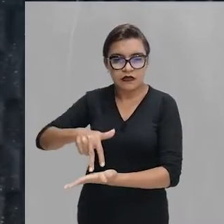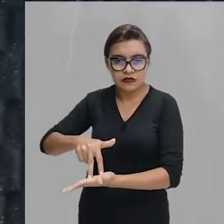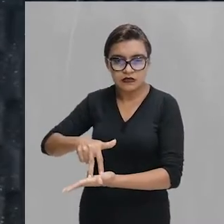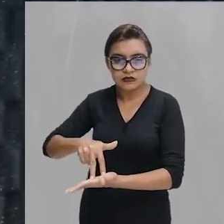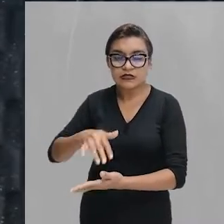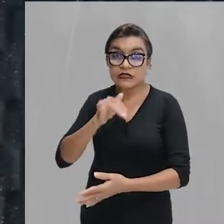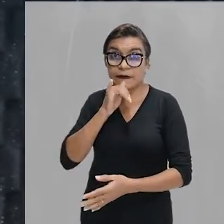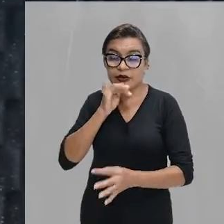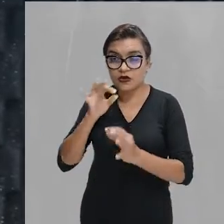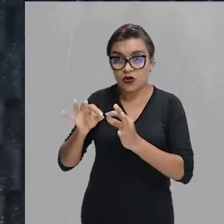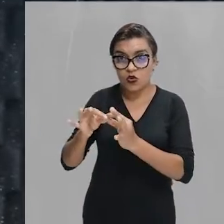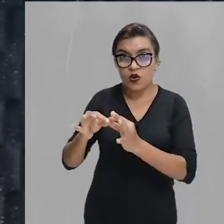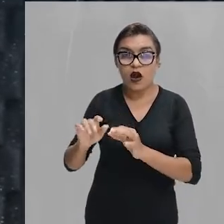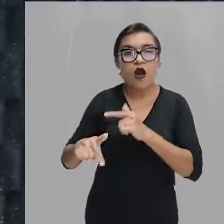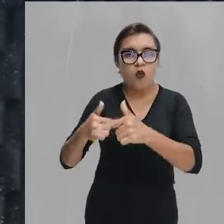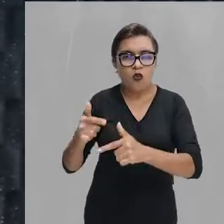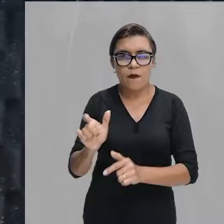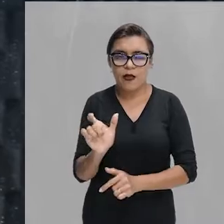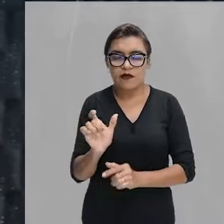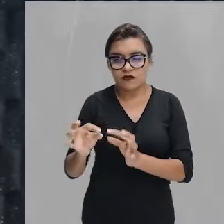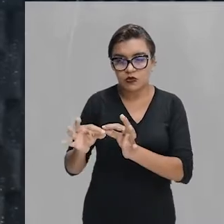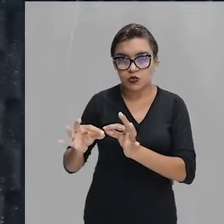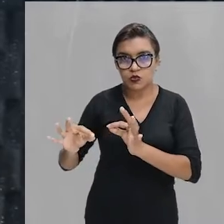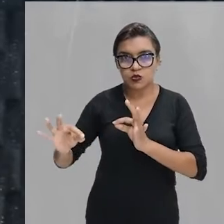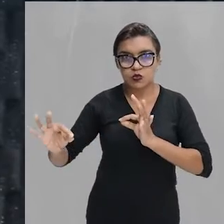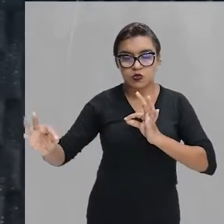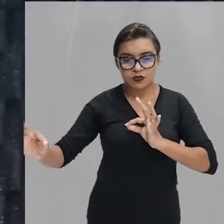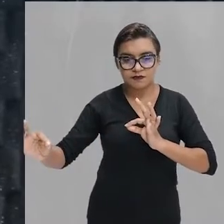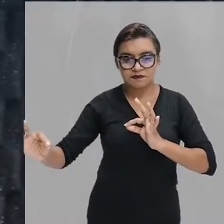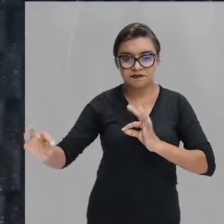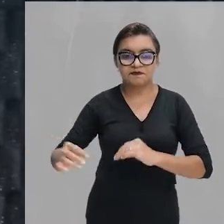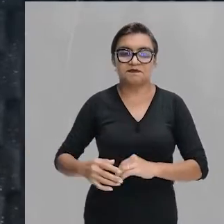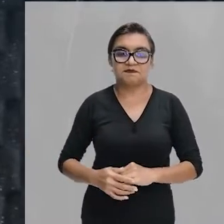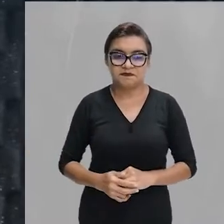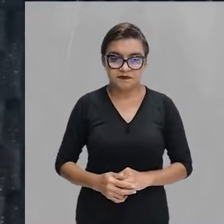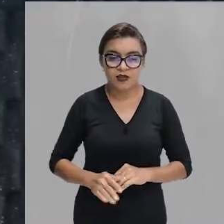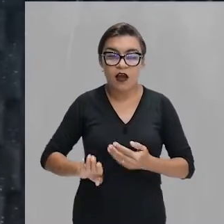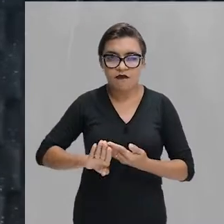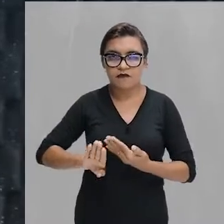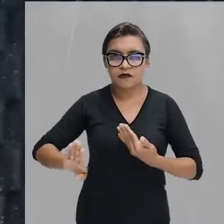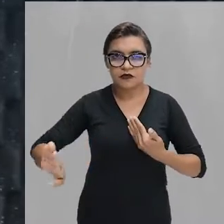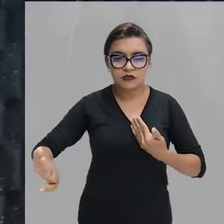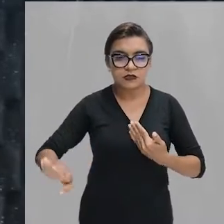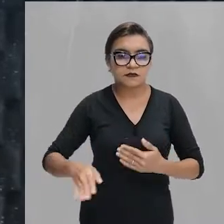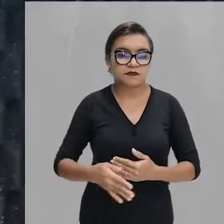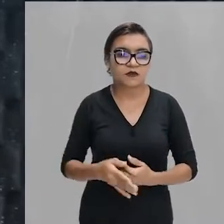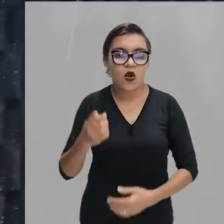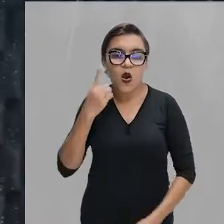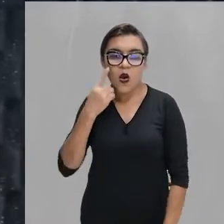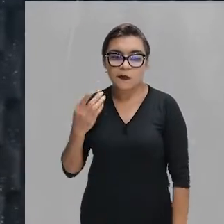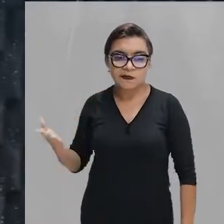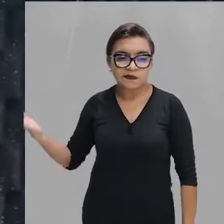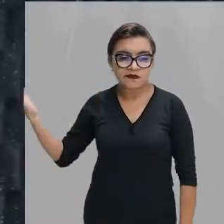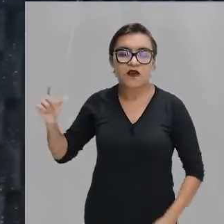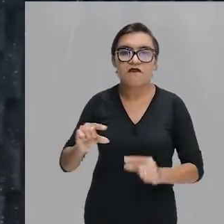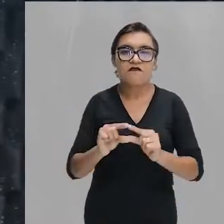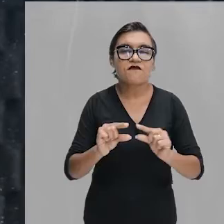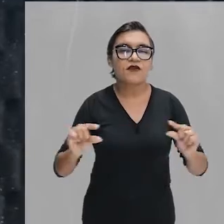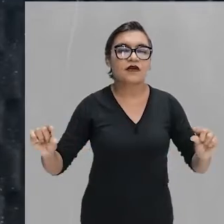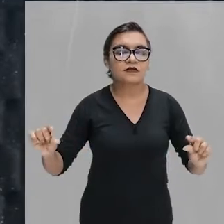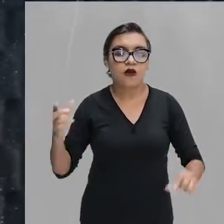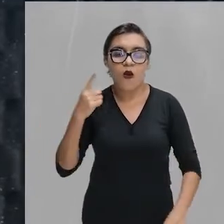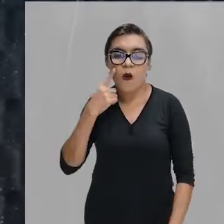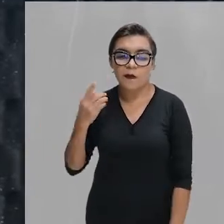alejar-se, distanciar-se, afastar-se. Exemplo, Juana se alejó de las